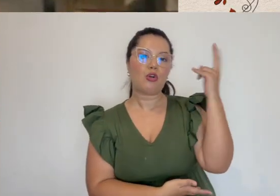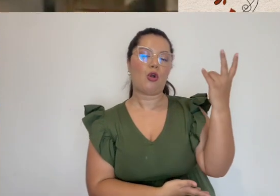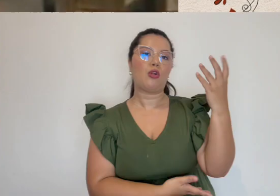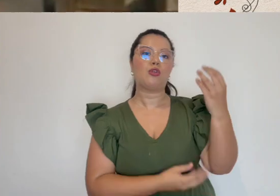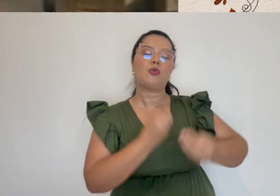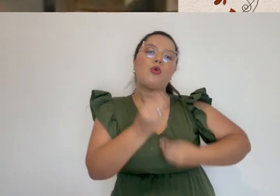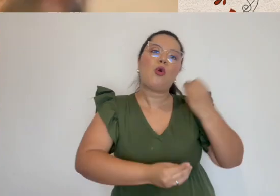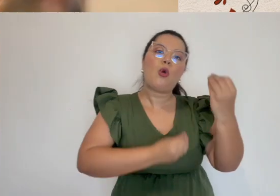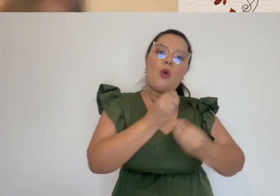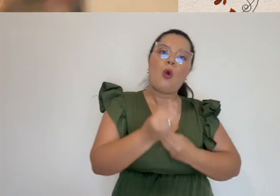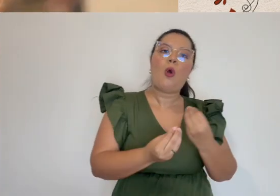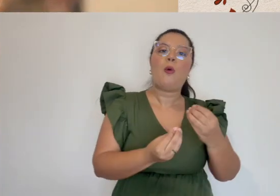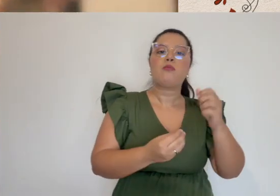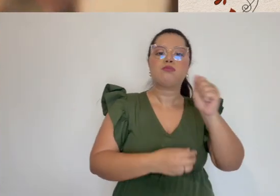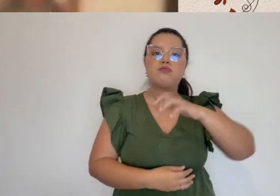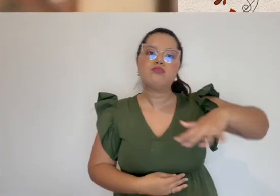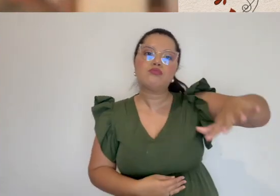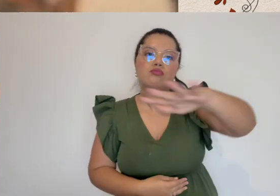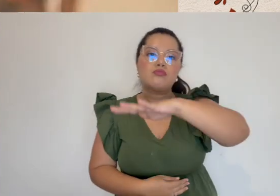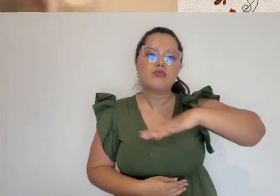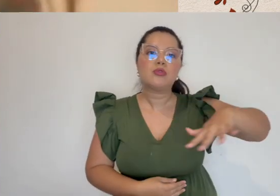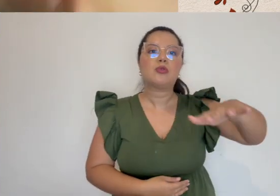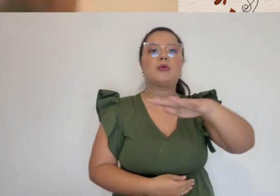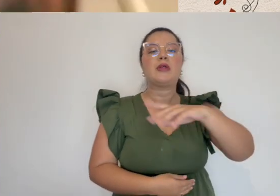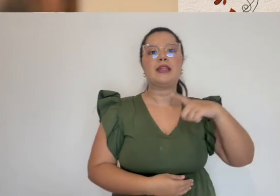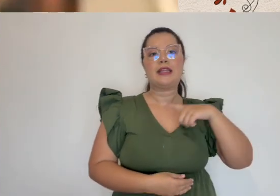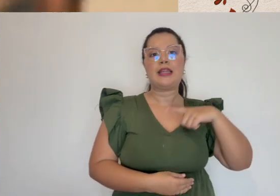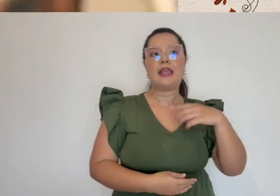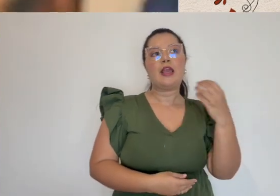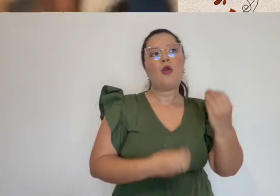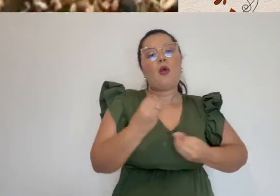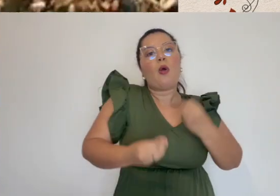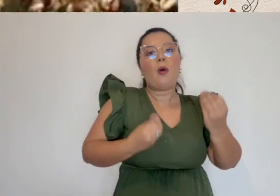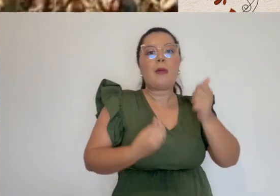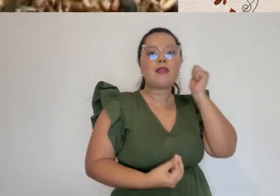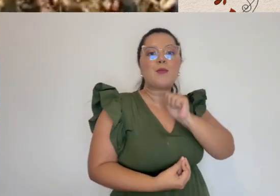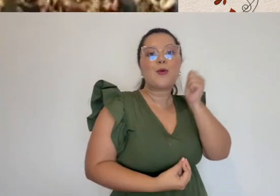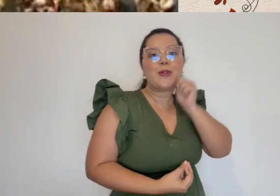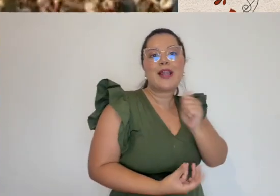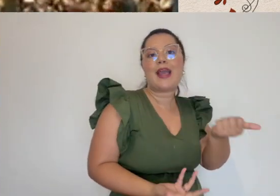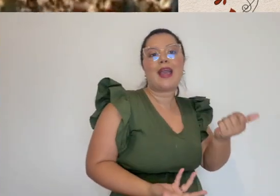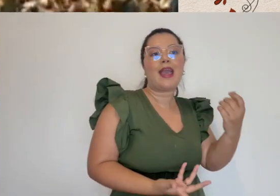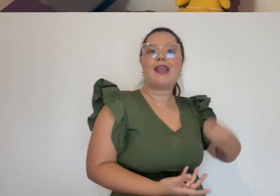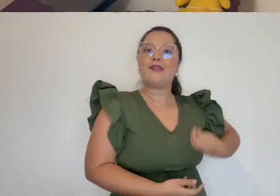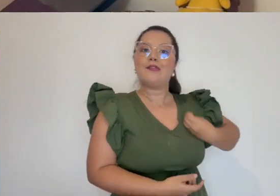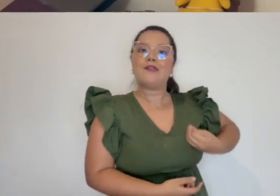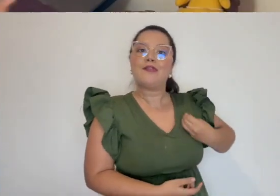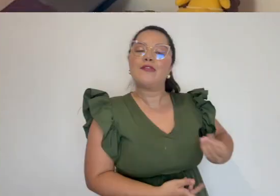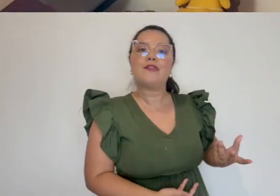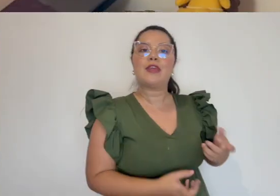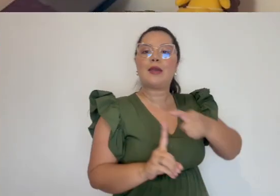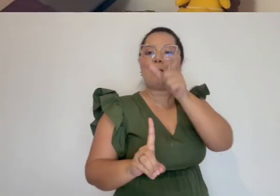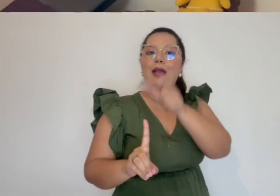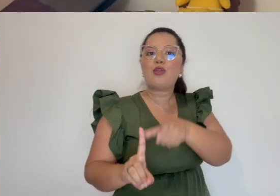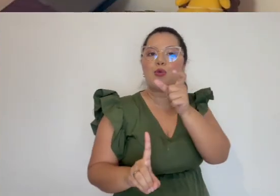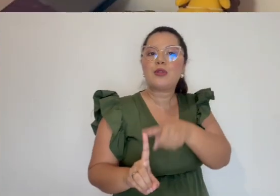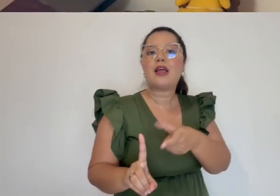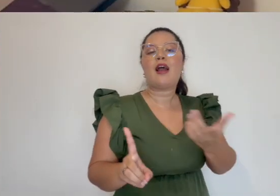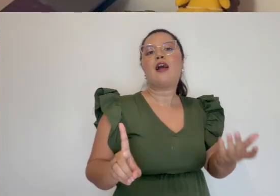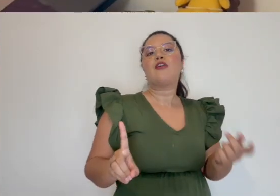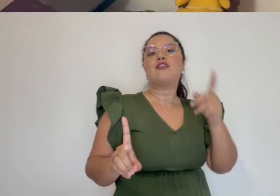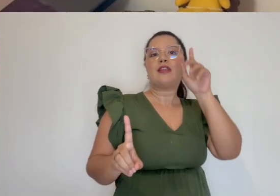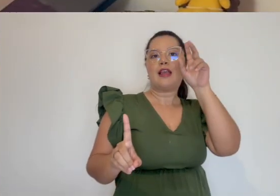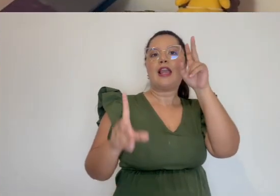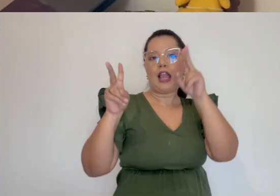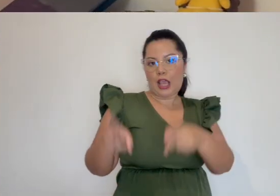entender como que aquela época está sendo retratada, como que as mulheres eram vistas, como que personagens como essa,